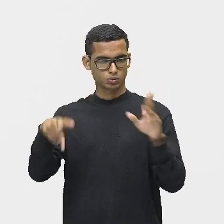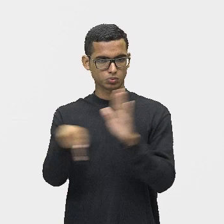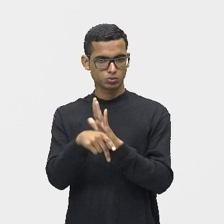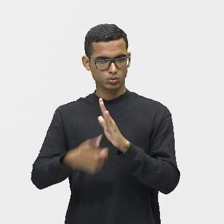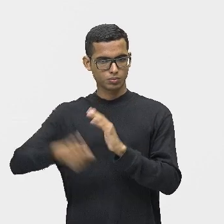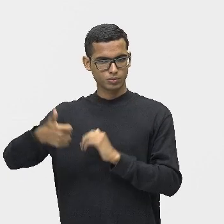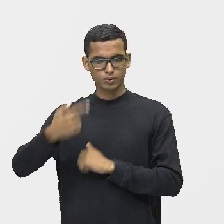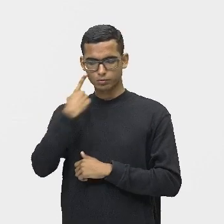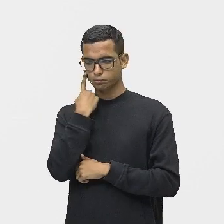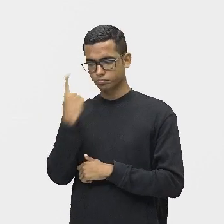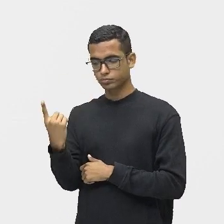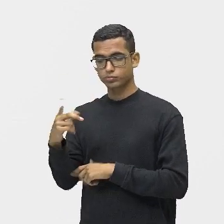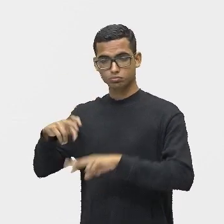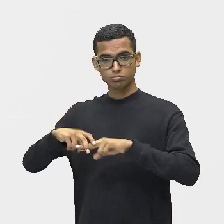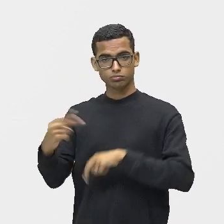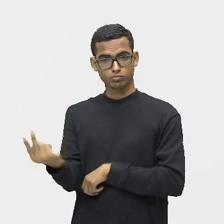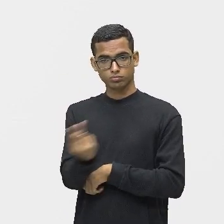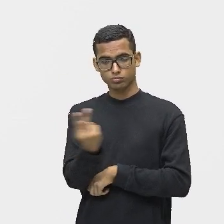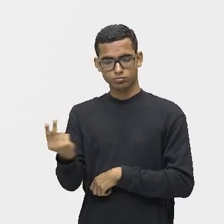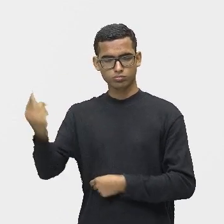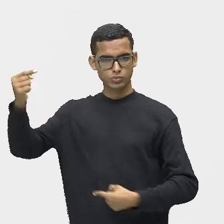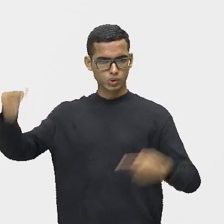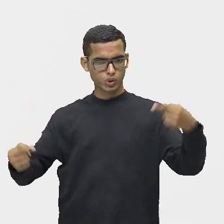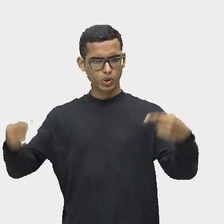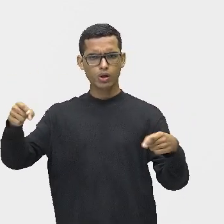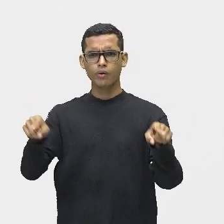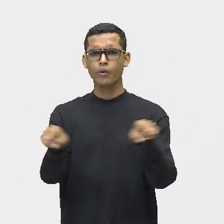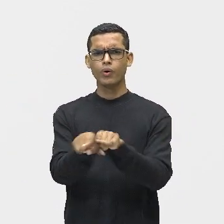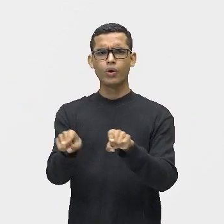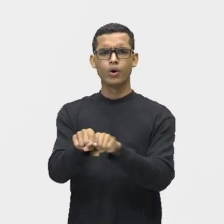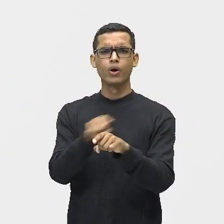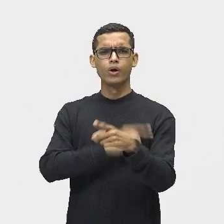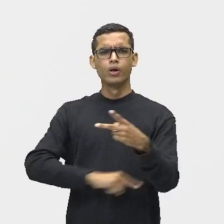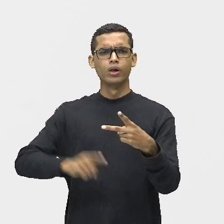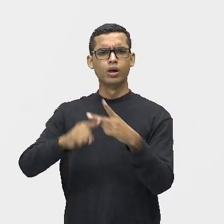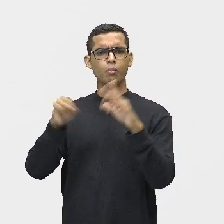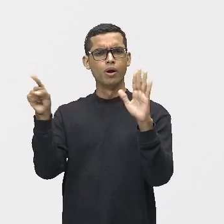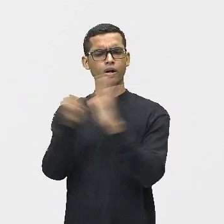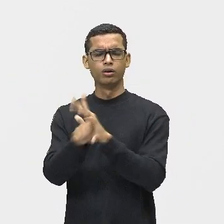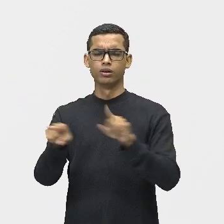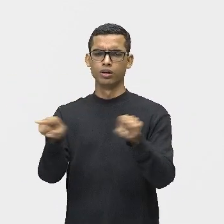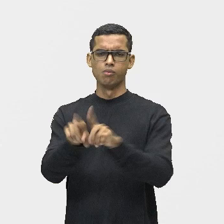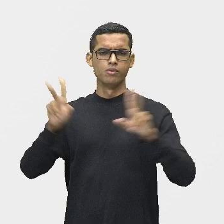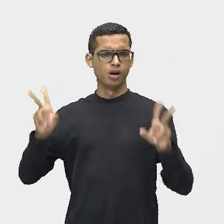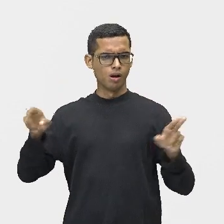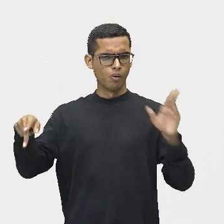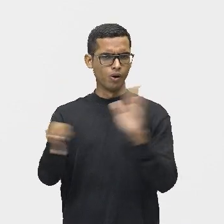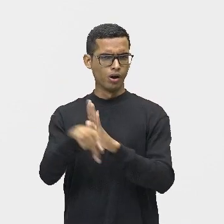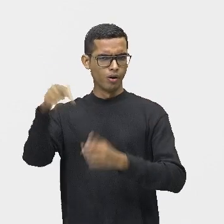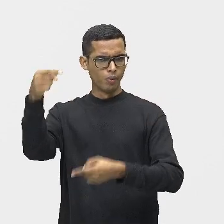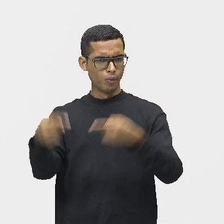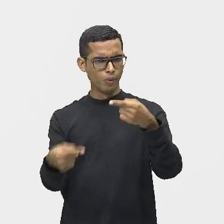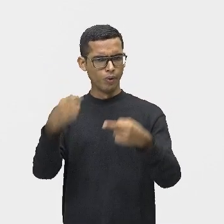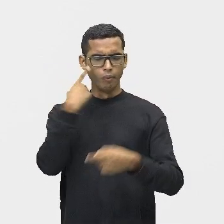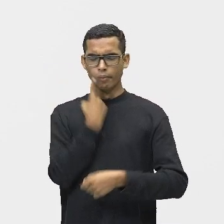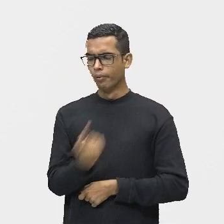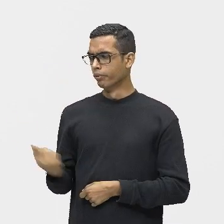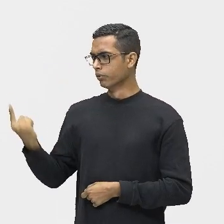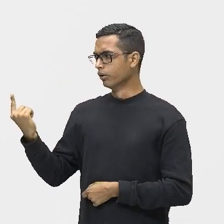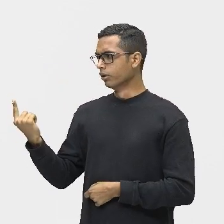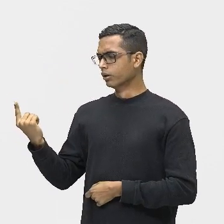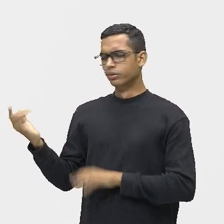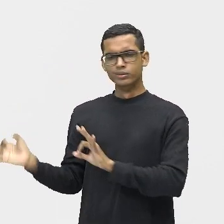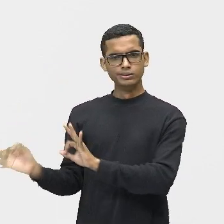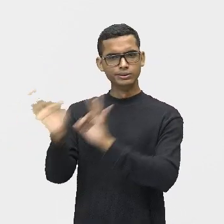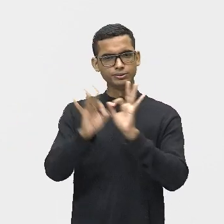dois participam do mesmo debate, certo? A questão também é a mesma, a questão do debate na sequência, olha só. Os filmes